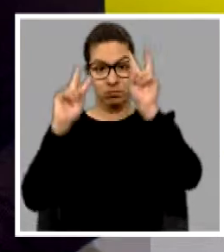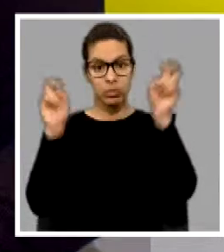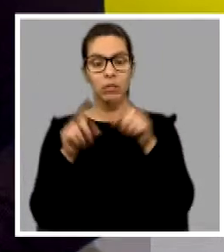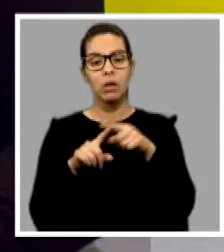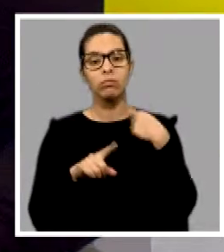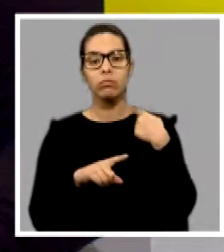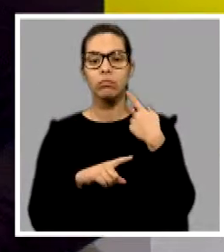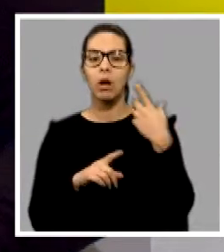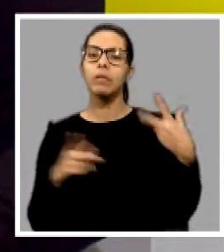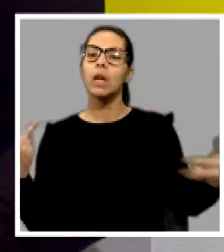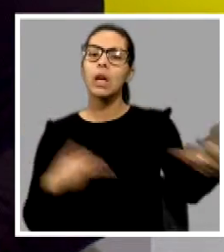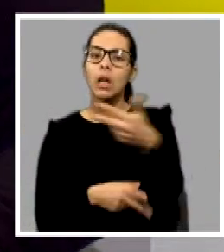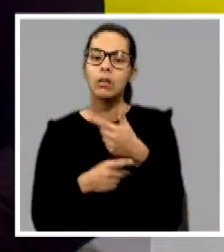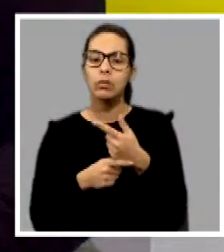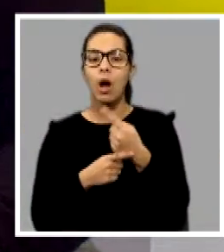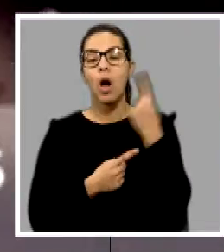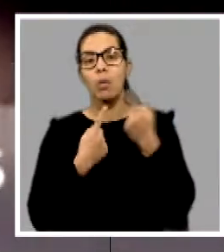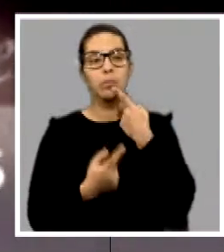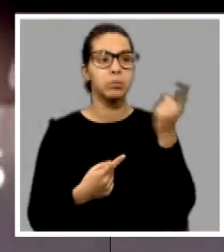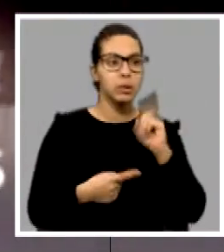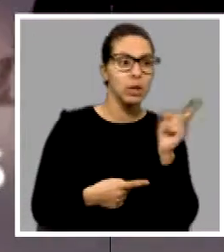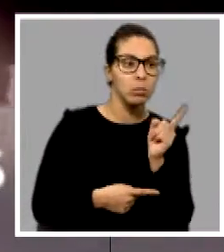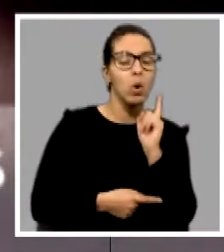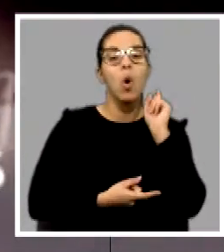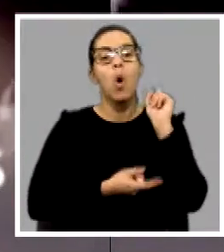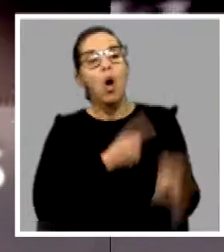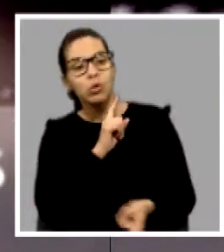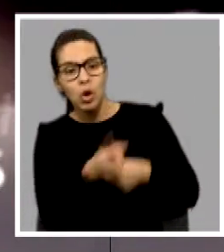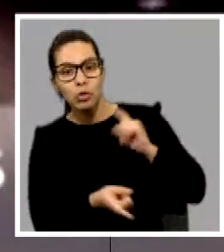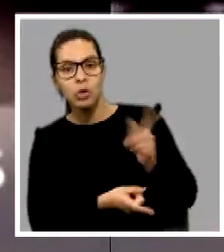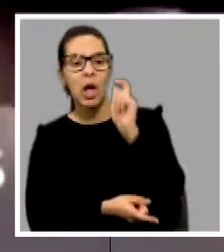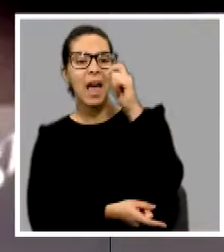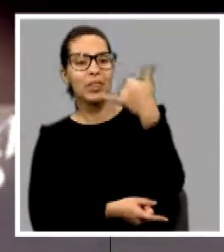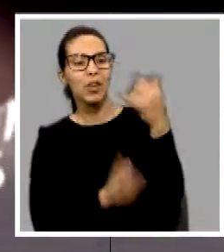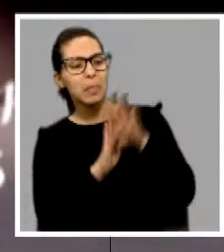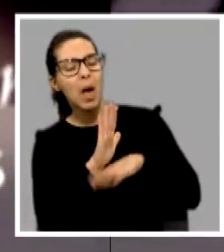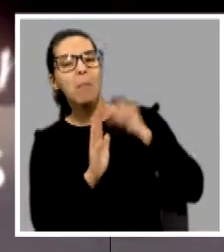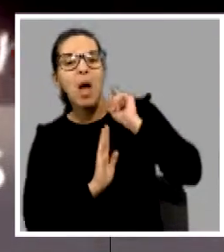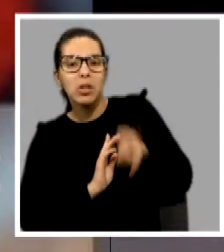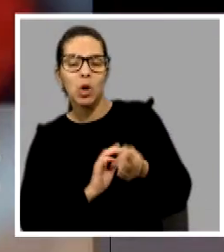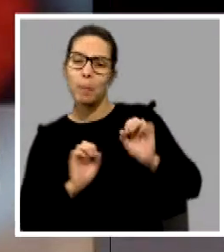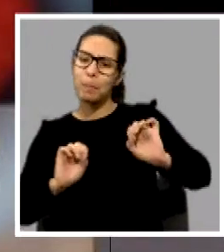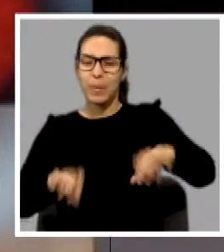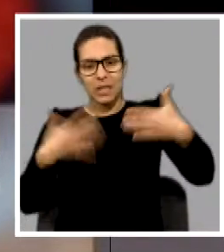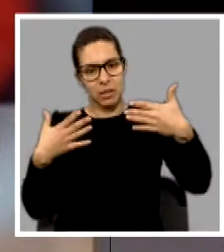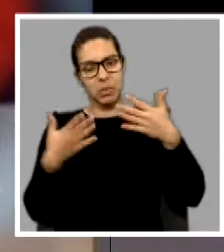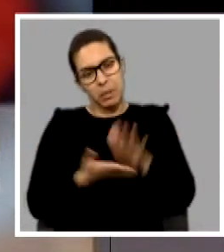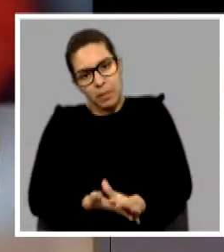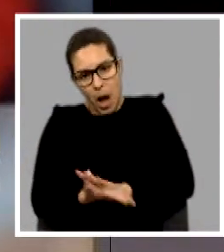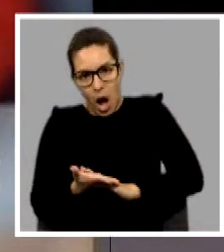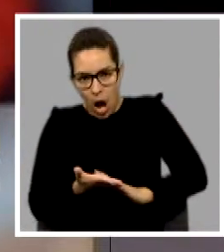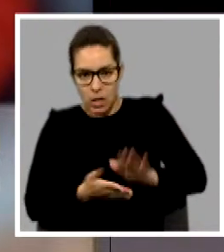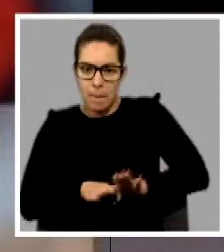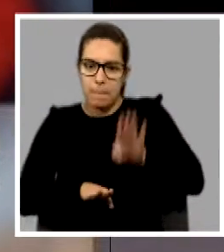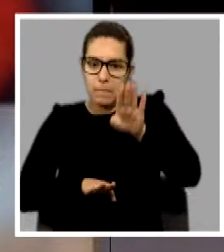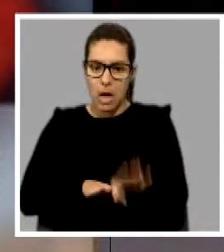foi muito bem aceita. Que reservas eram essas? Porque havia algumas, porque não se percebia muito bem o que é que o E2 ia ser, enfim, todo o